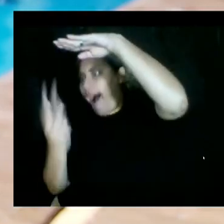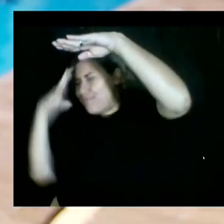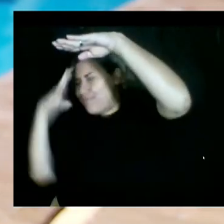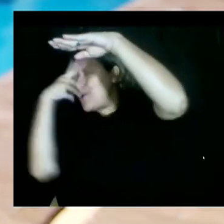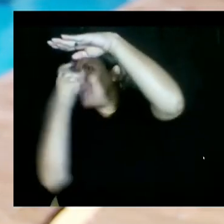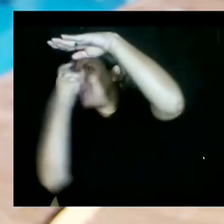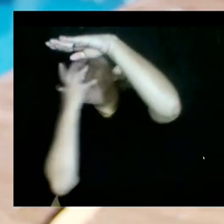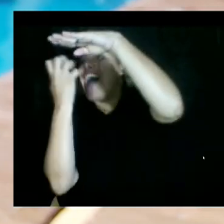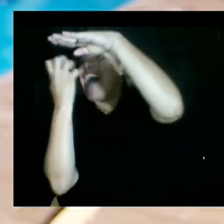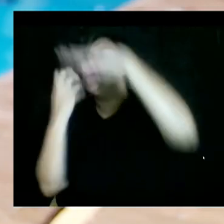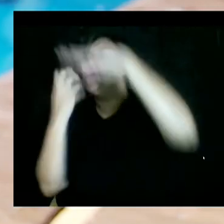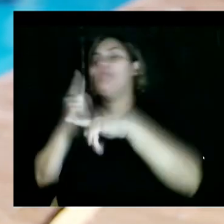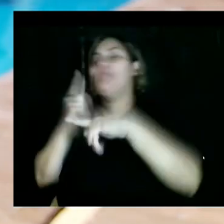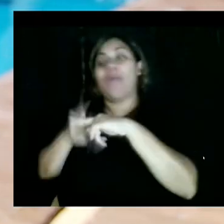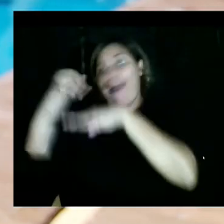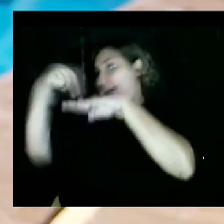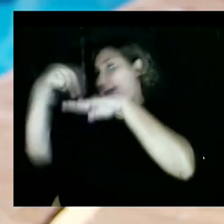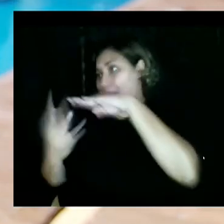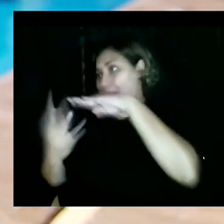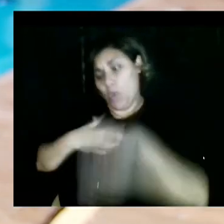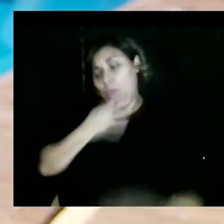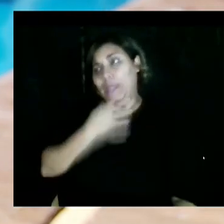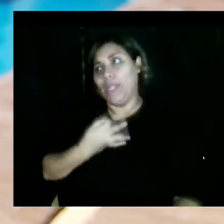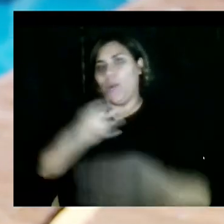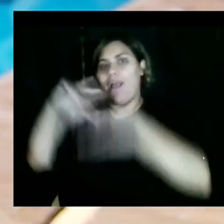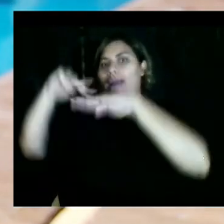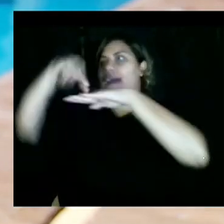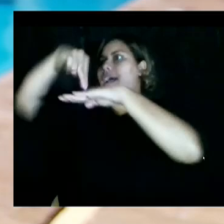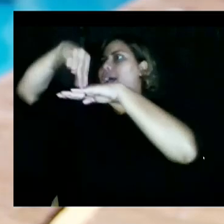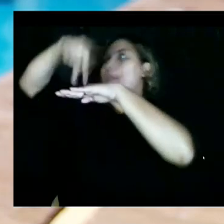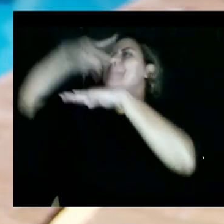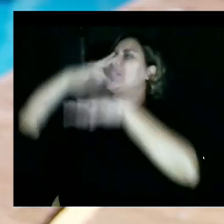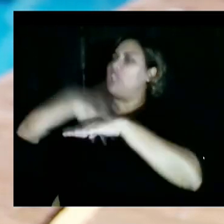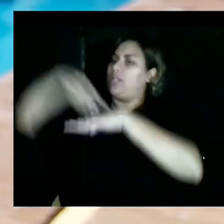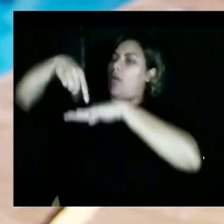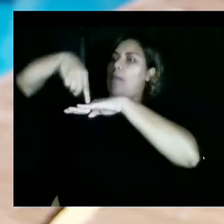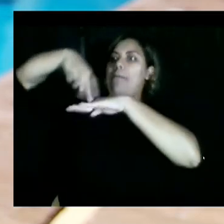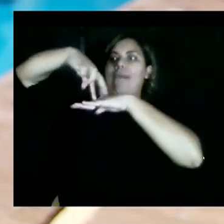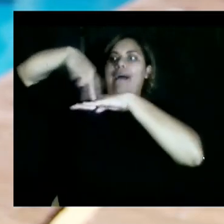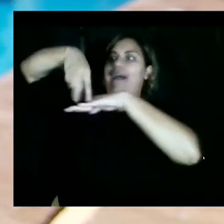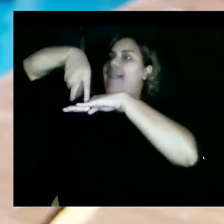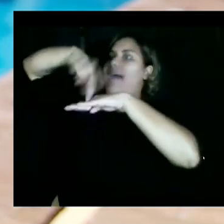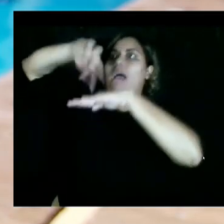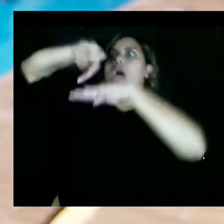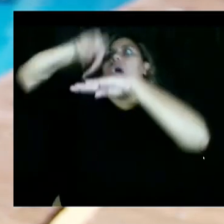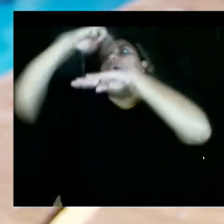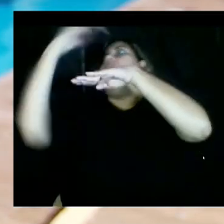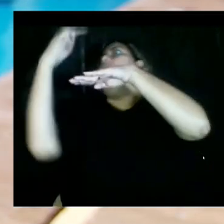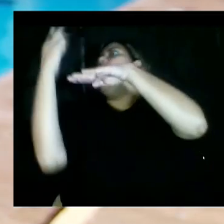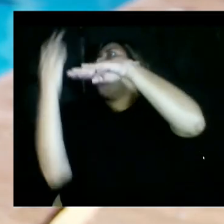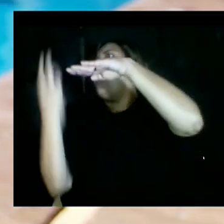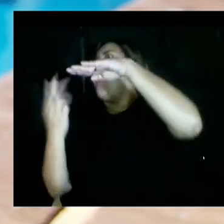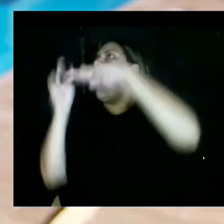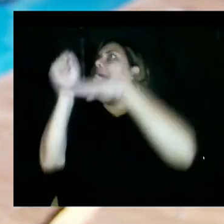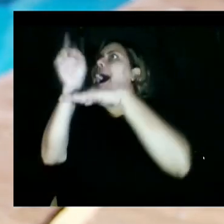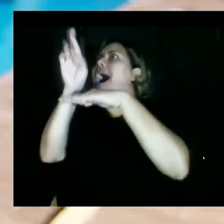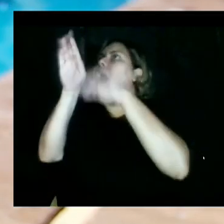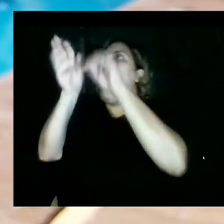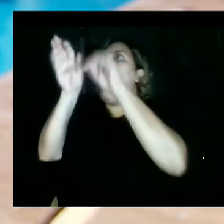minha opinião, um balé aéreo, sabe? É uma coisa assim muito difícil de executar,